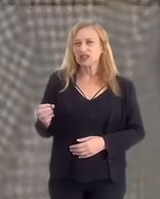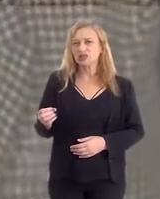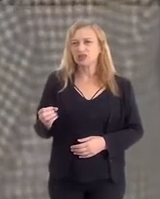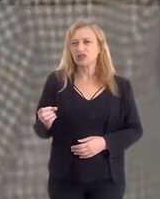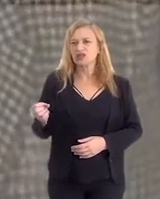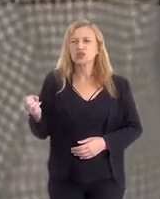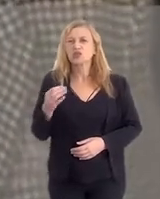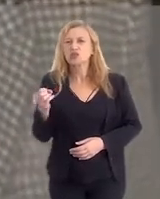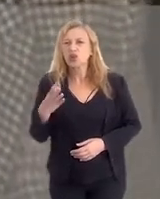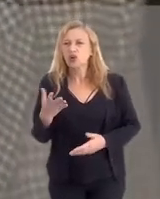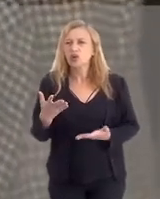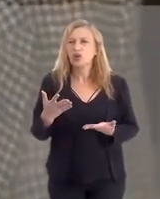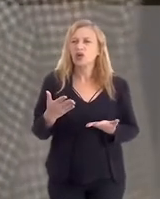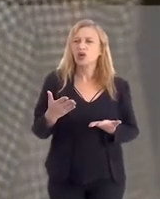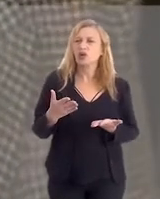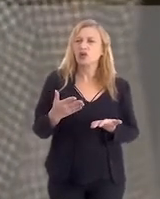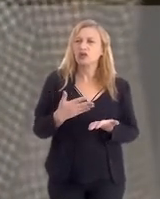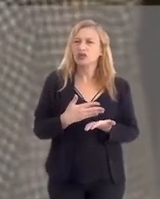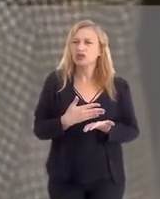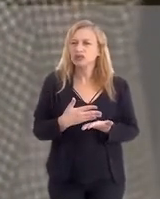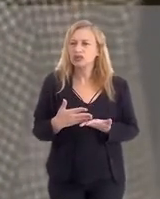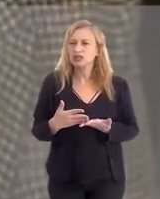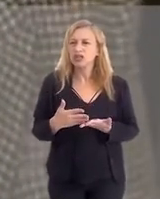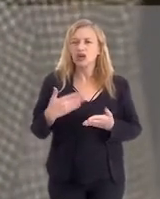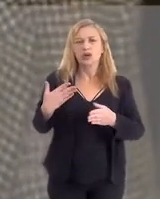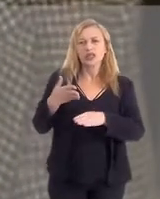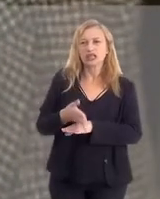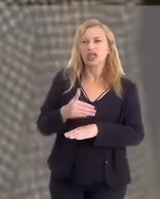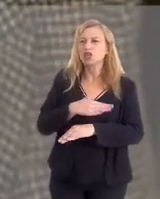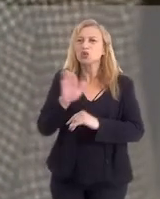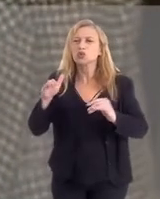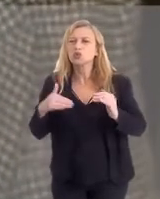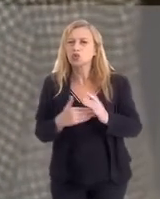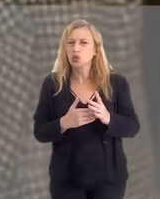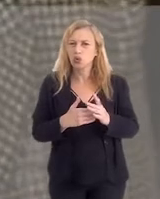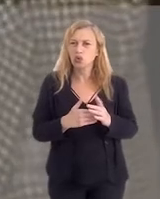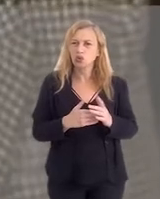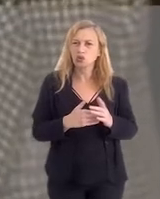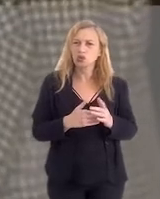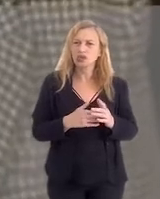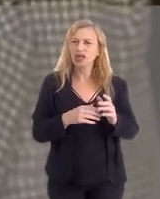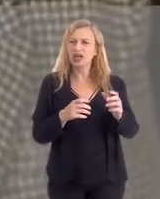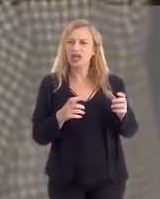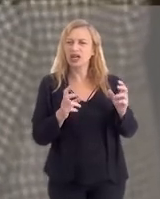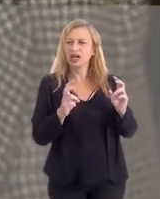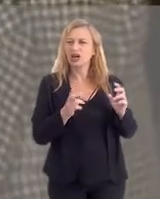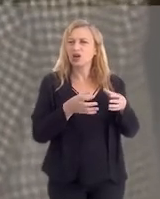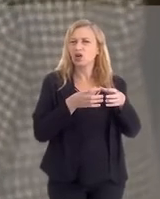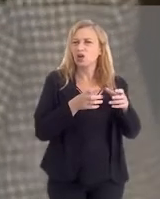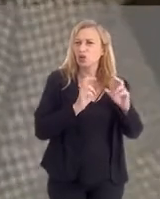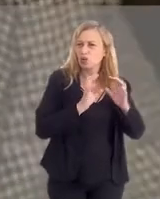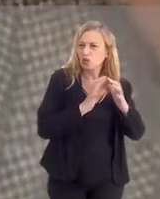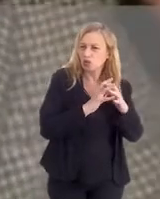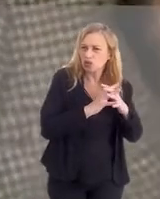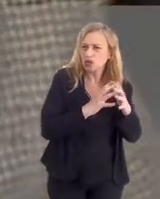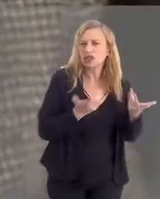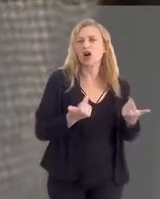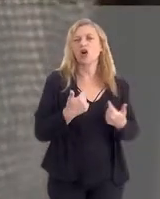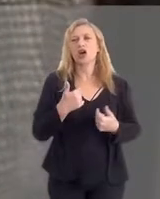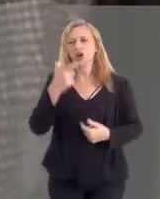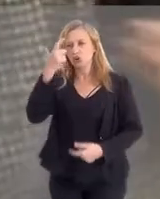pioneira nisso, mas eu acabei entrando em todo aqueles conflitos de tipo,